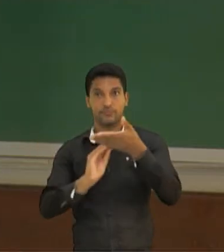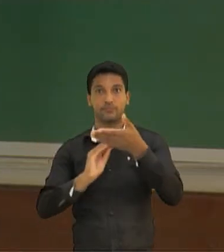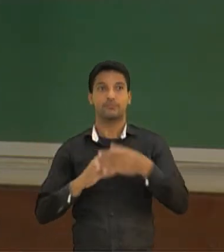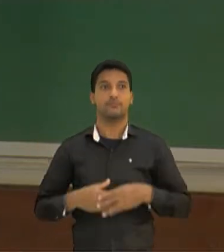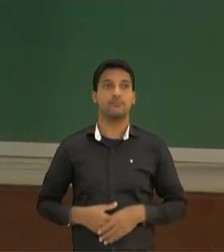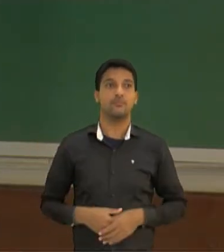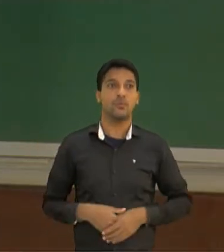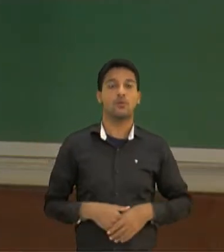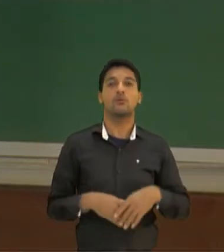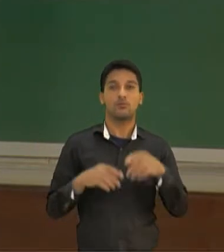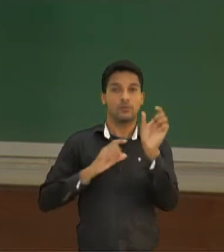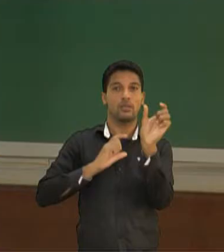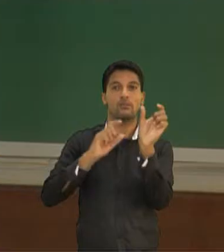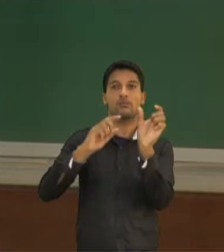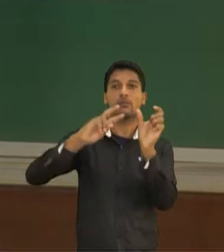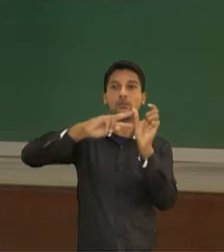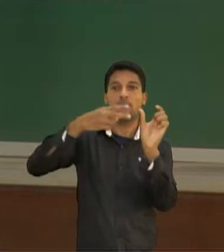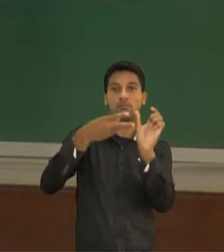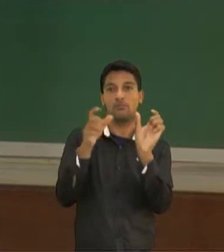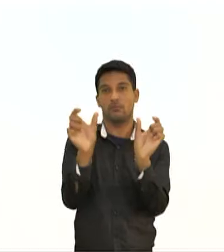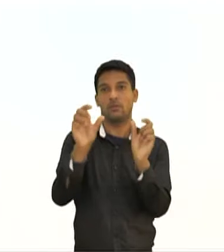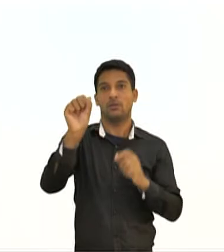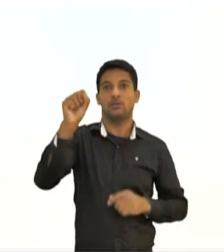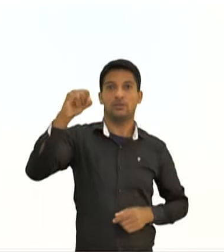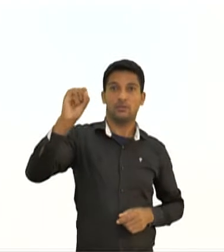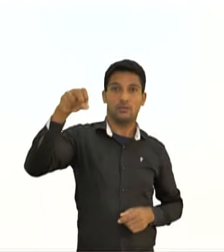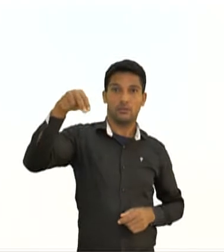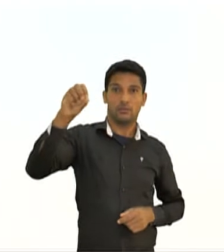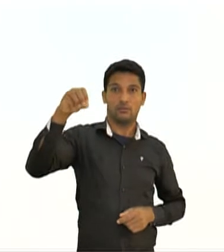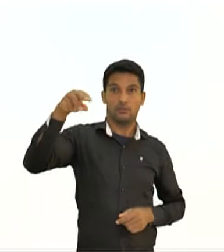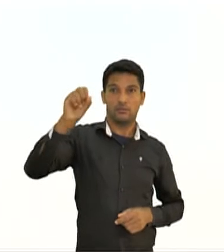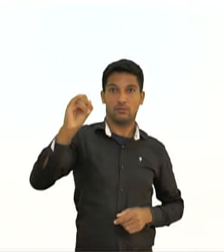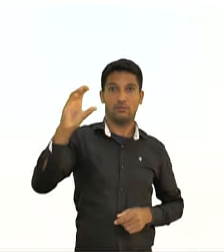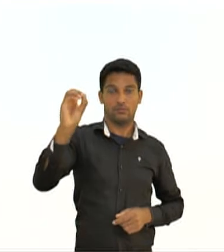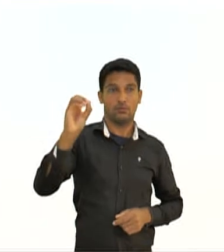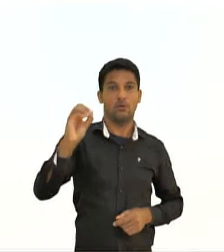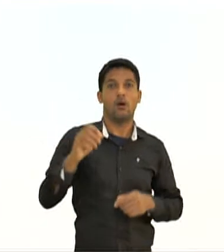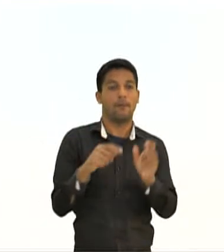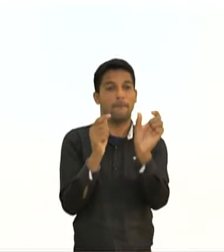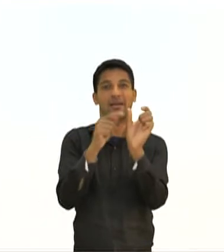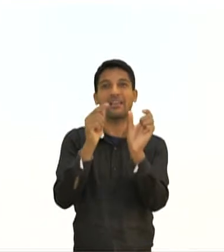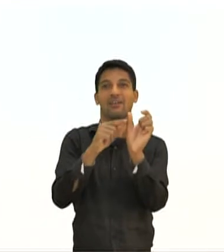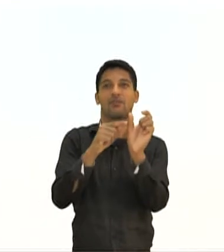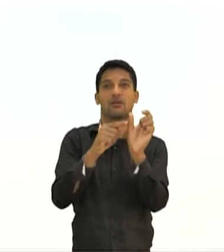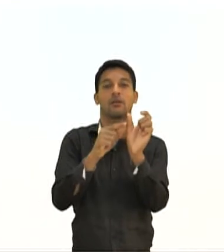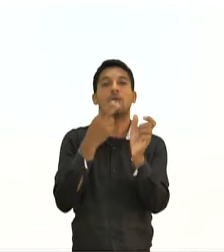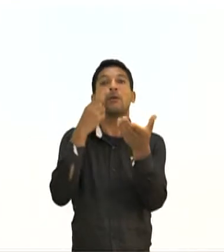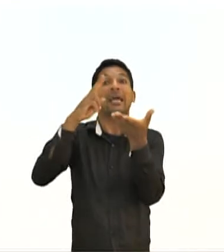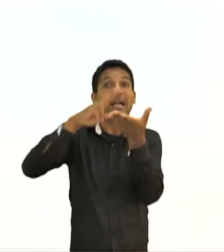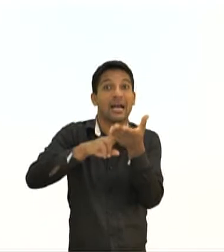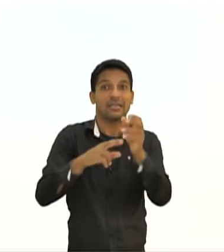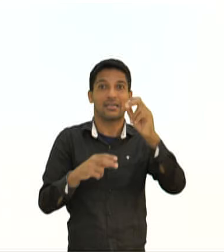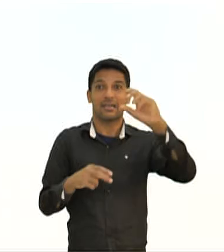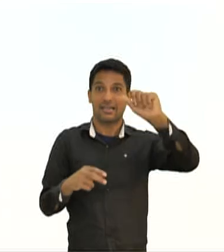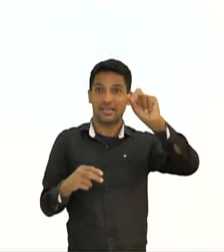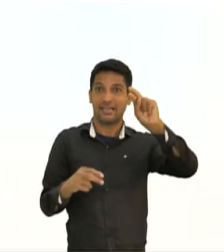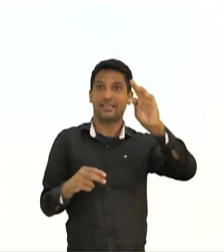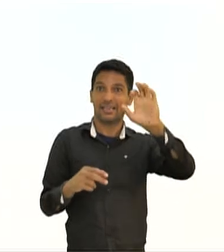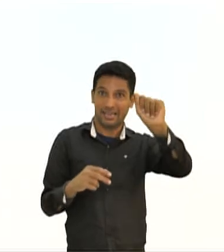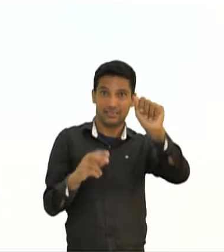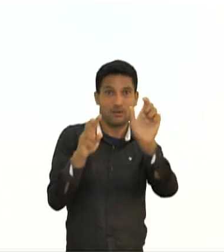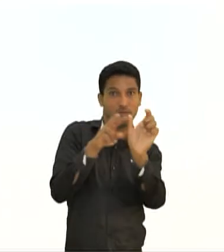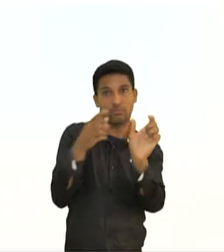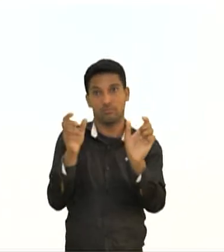são parecidas a palavra correspondência, missiva, bilhete, linhas, epístola,